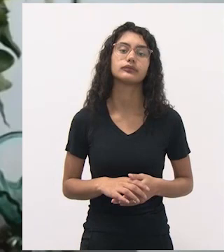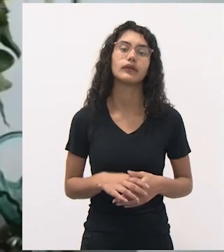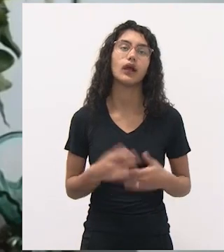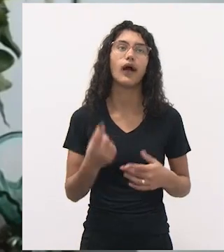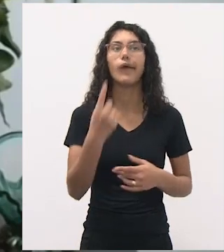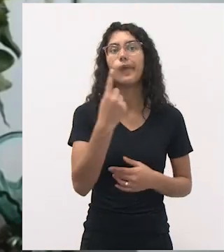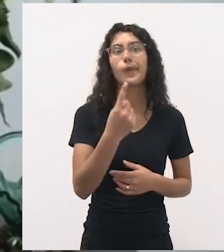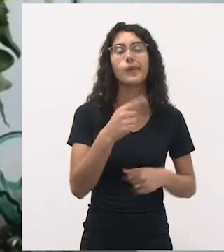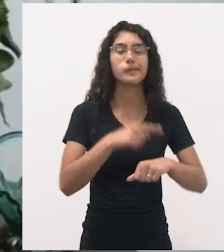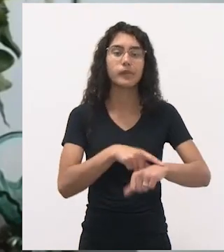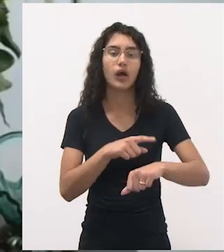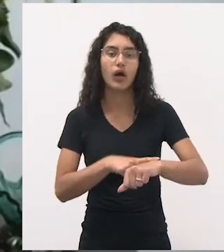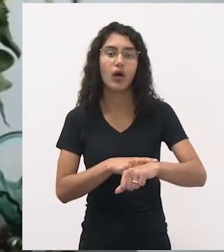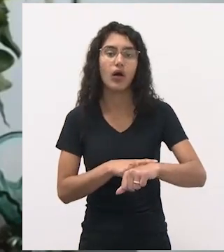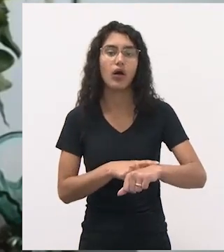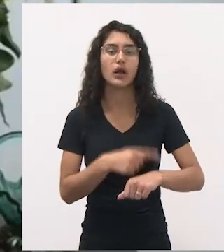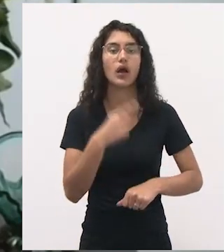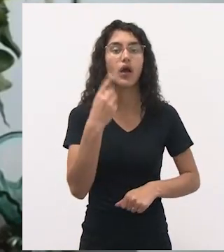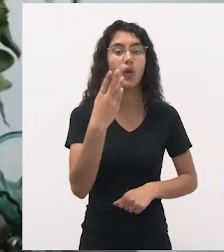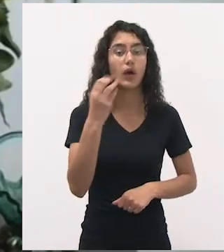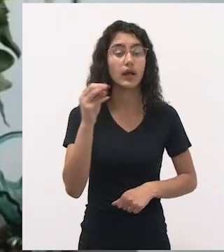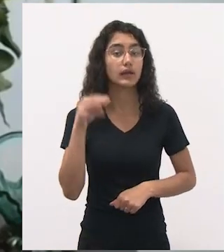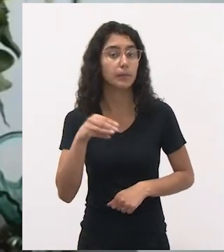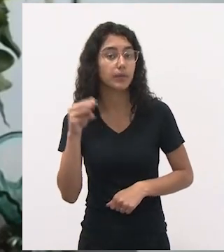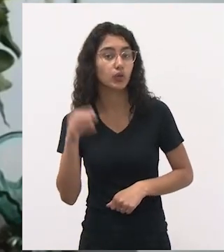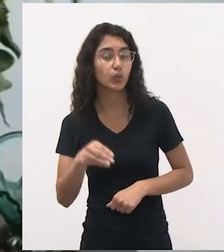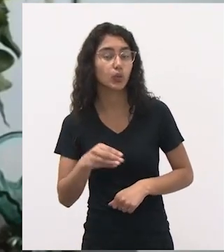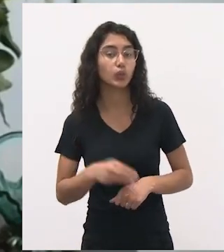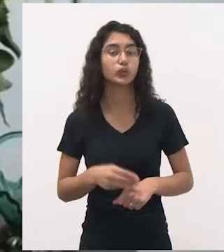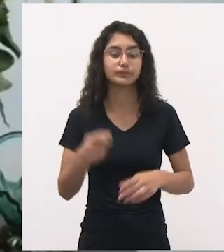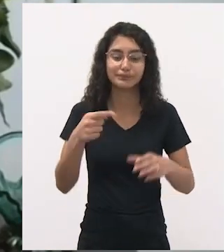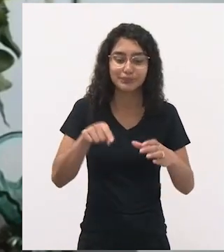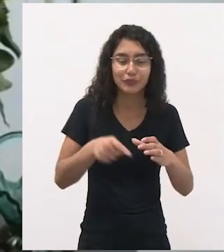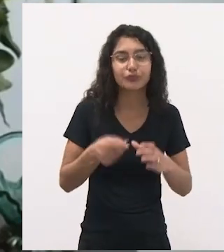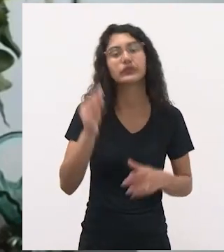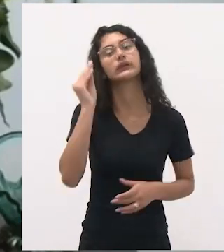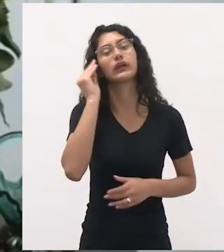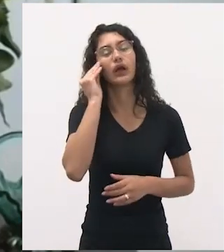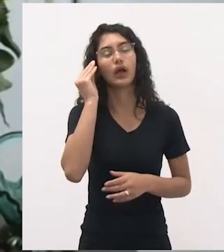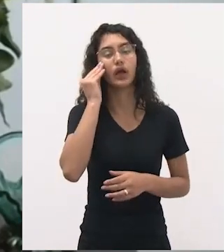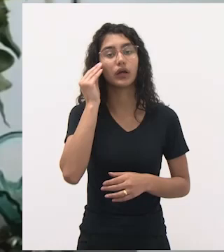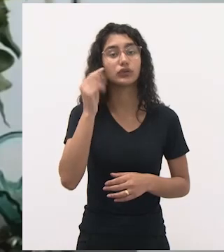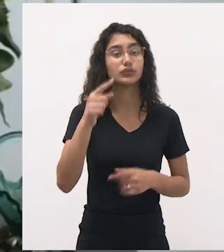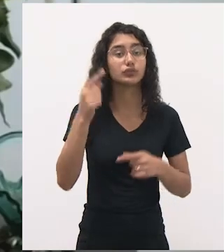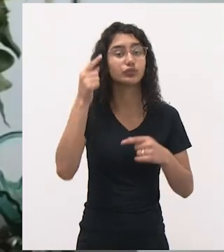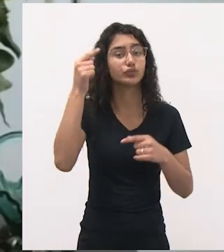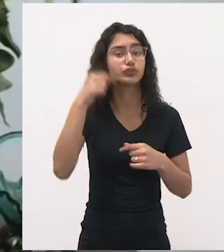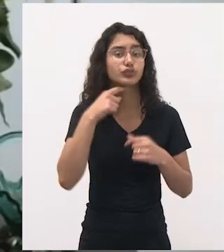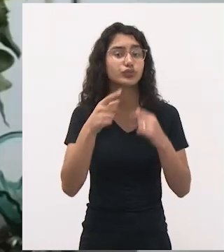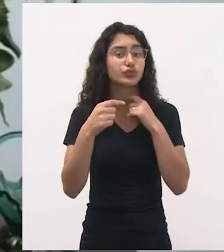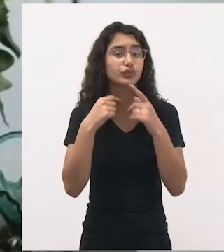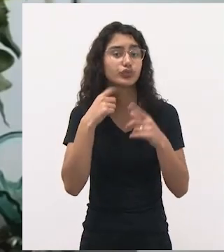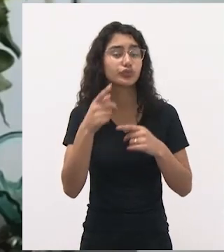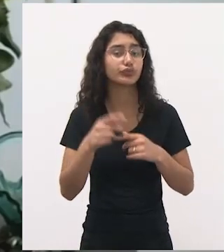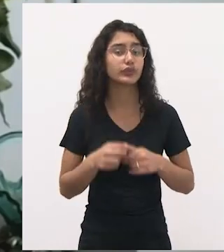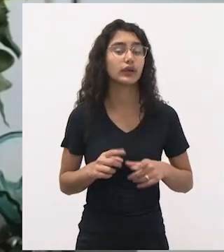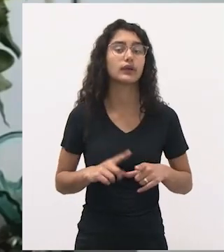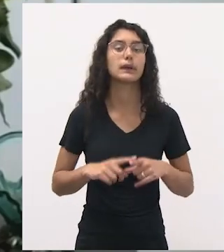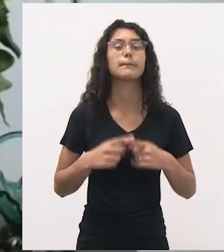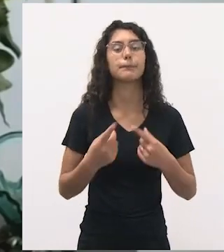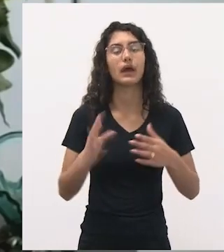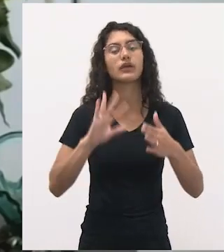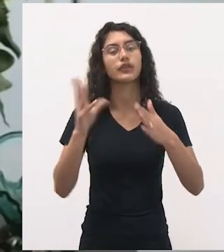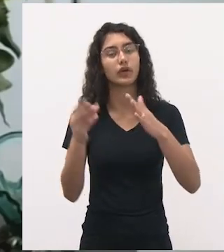hora, 40 minutos, não dá para que nós possamos aprofundar todas essas dúvidas, para ficar à disposição para